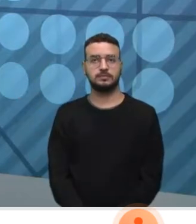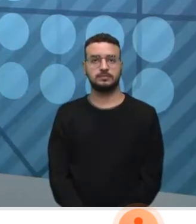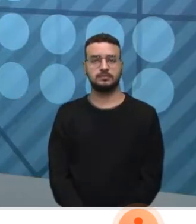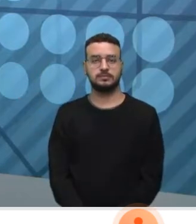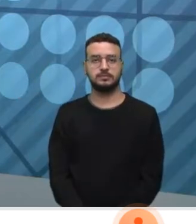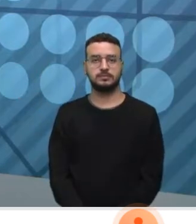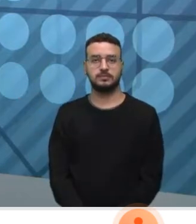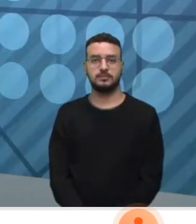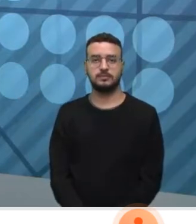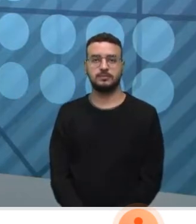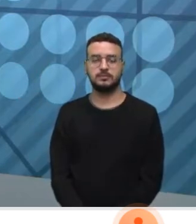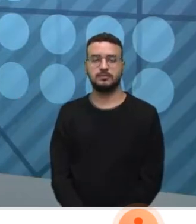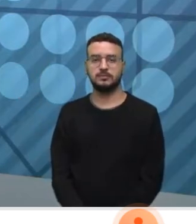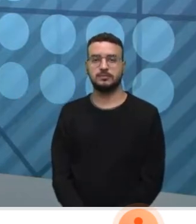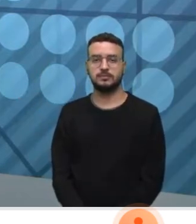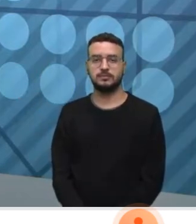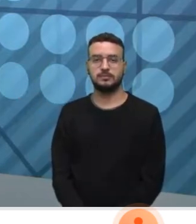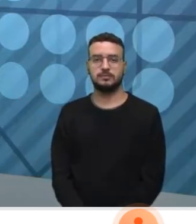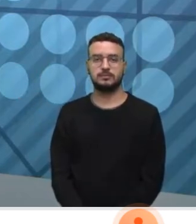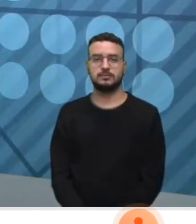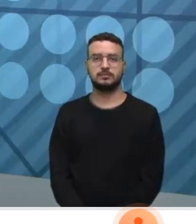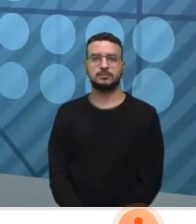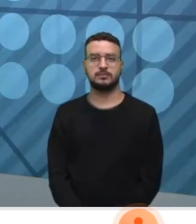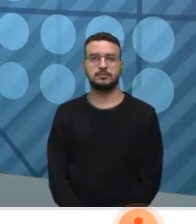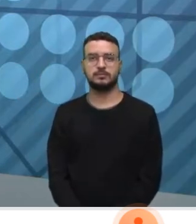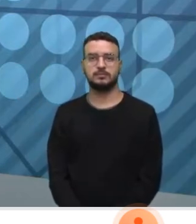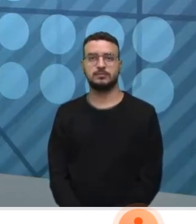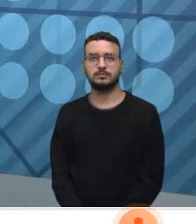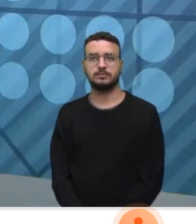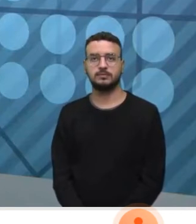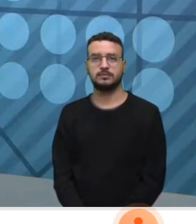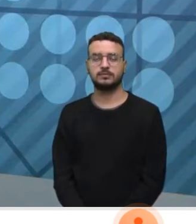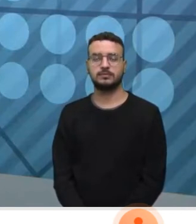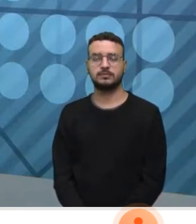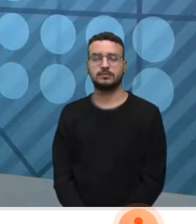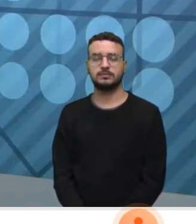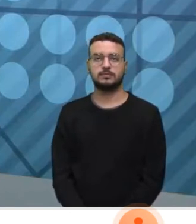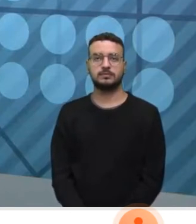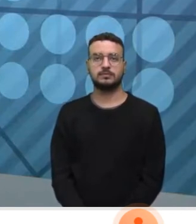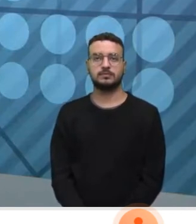Professor. Depois, secretário. São essas duas configurações de mãos.